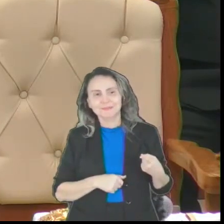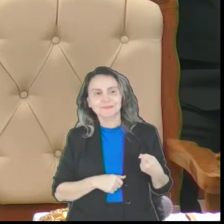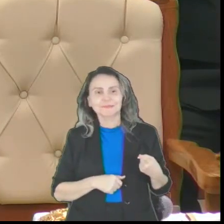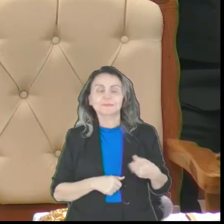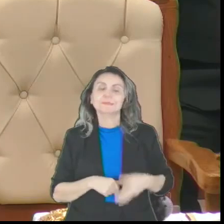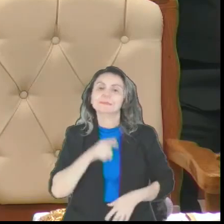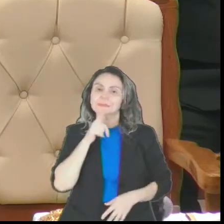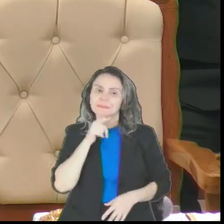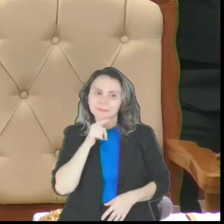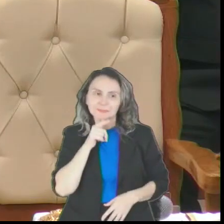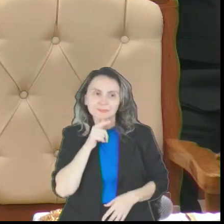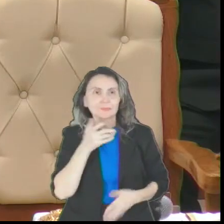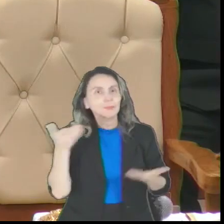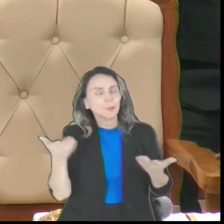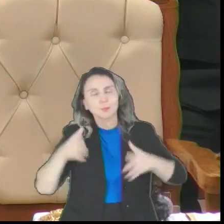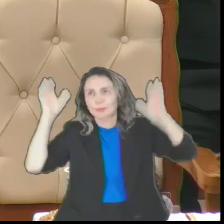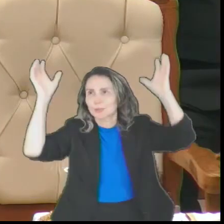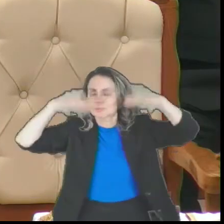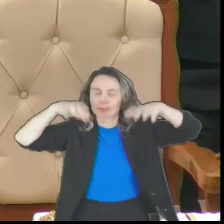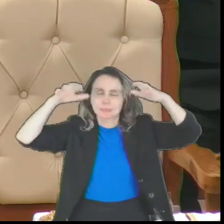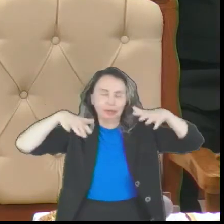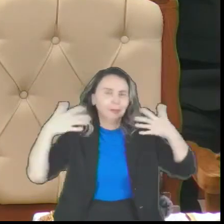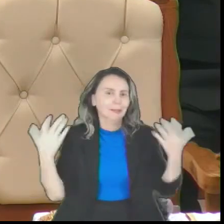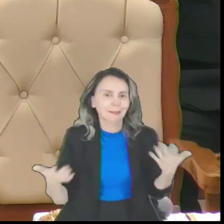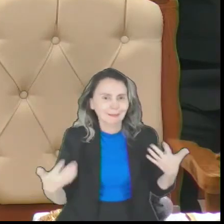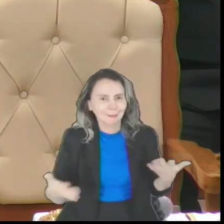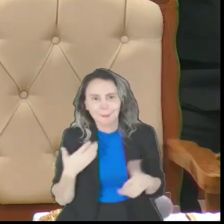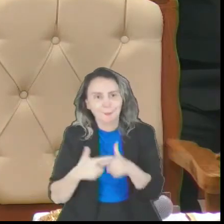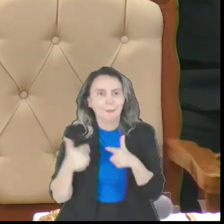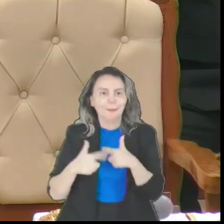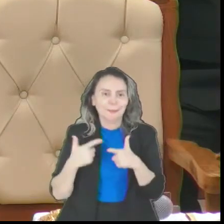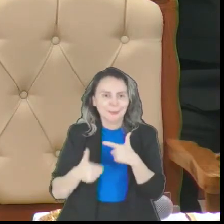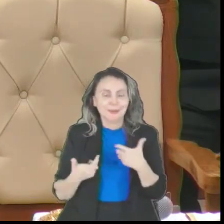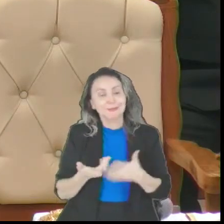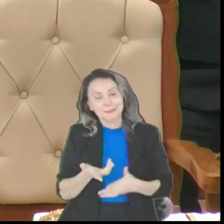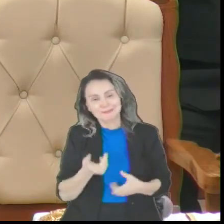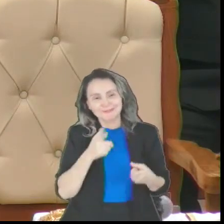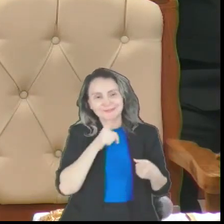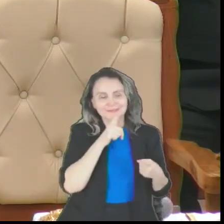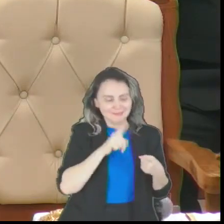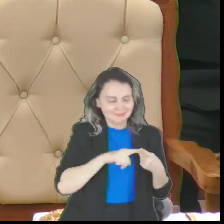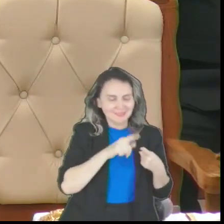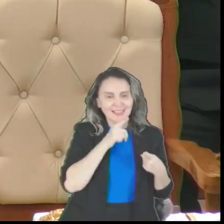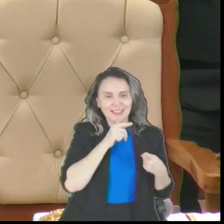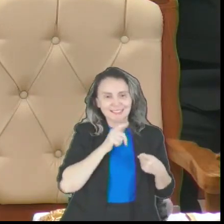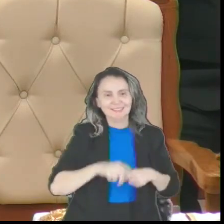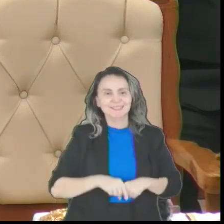de água e hoje chovendo desse jeito é problema, né? Então, água.